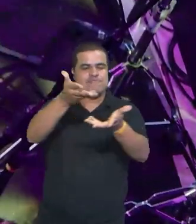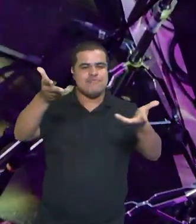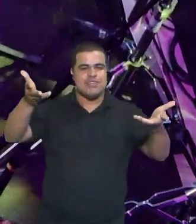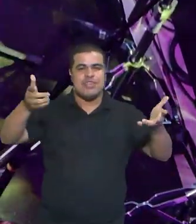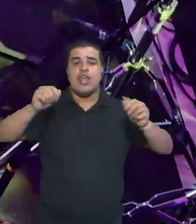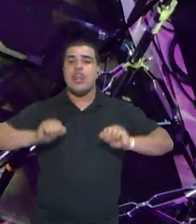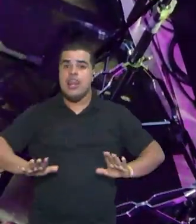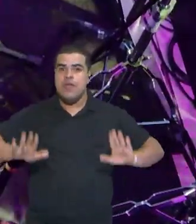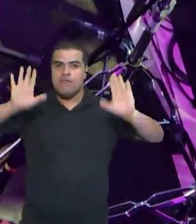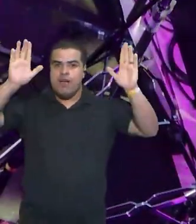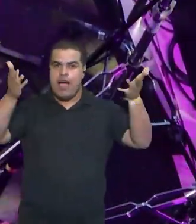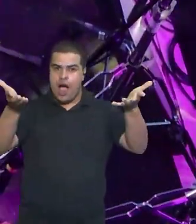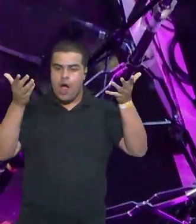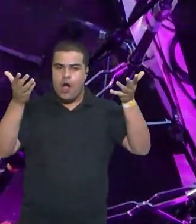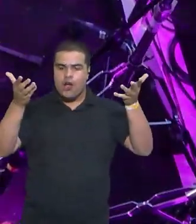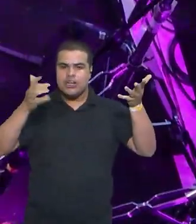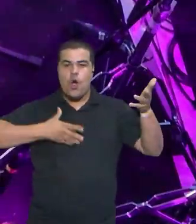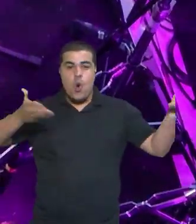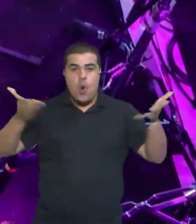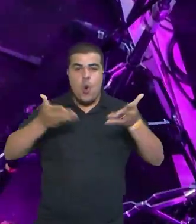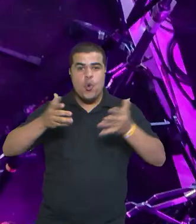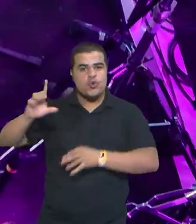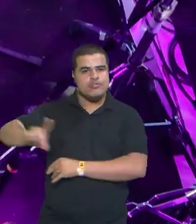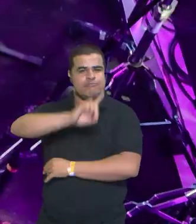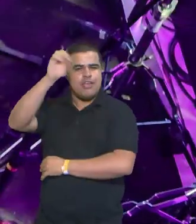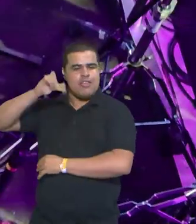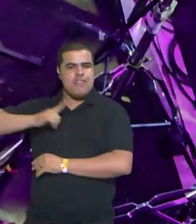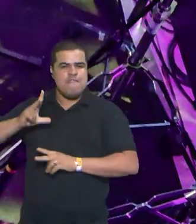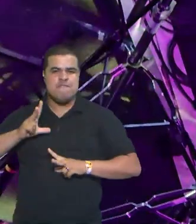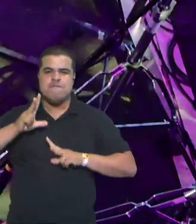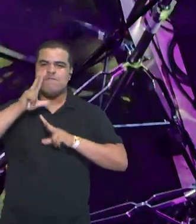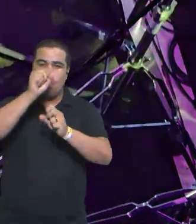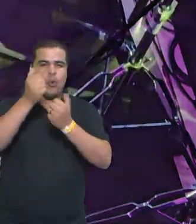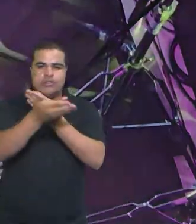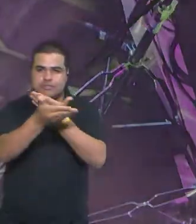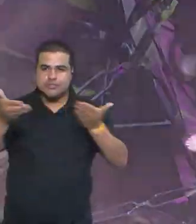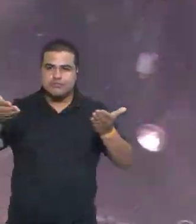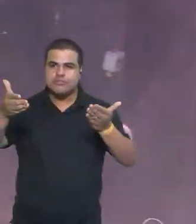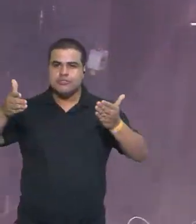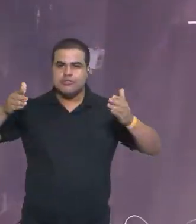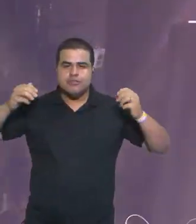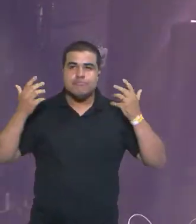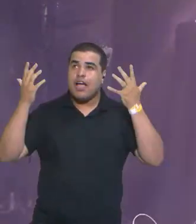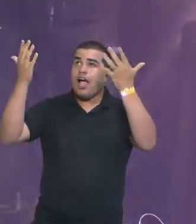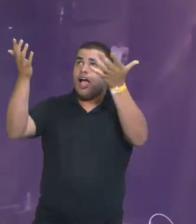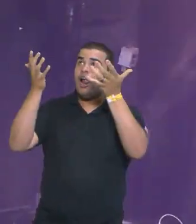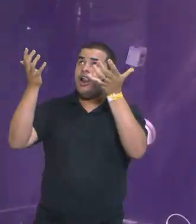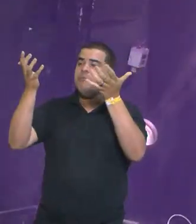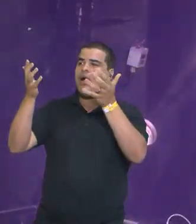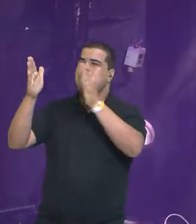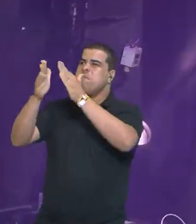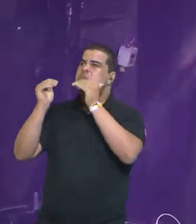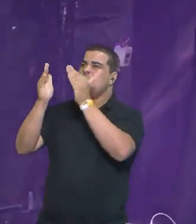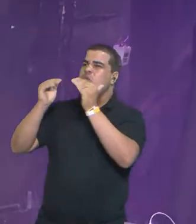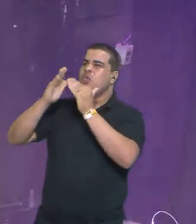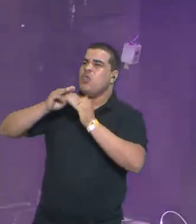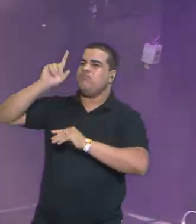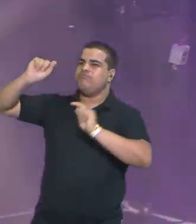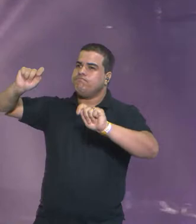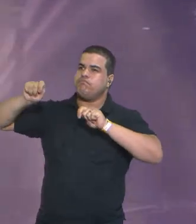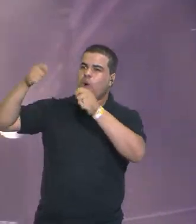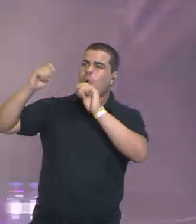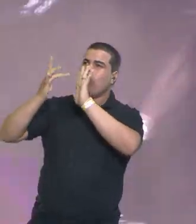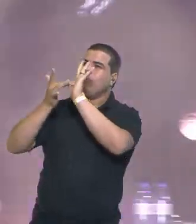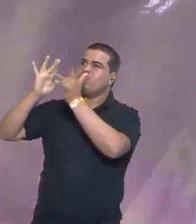uma de suas mãos agora é dia da tua vitória é dia de clamar pelo poder que há no nome de Jesus